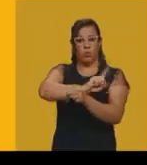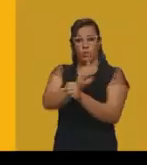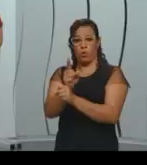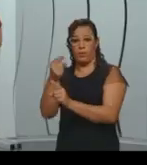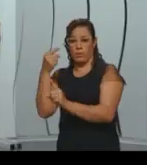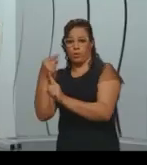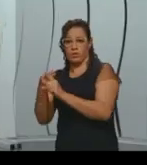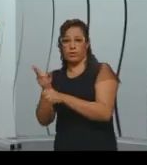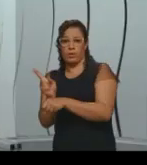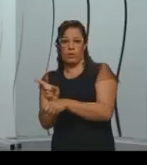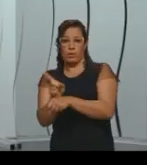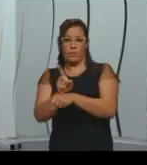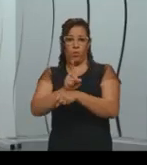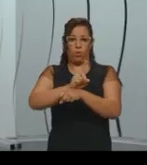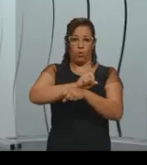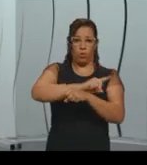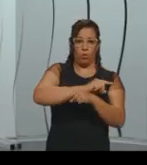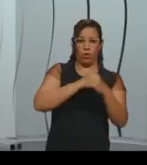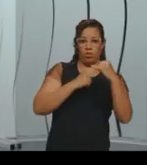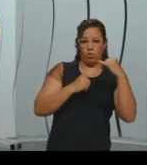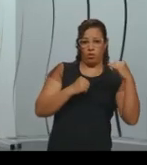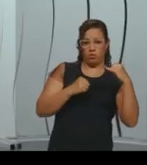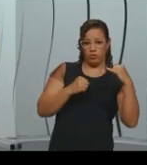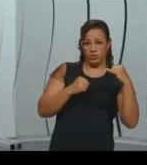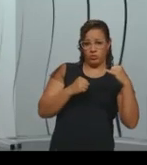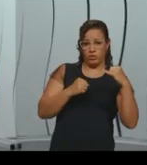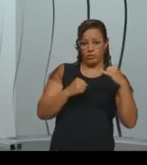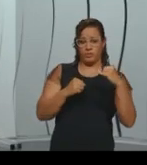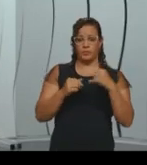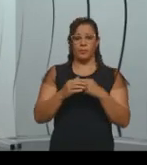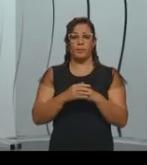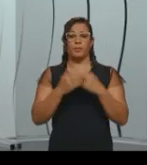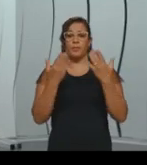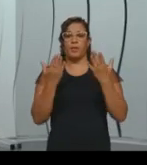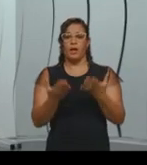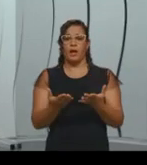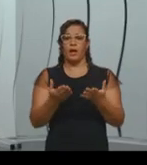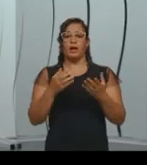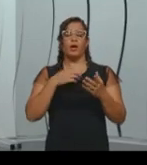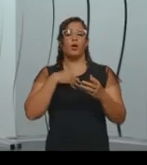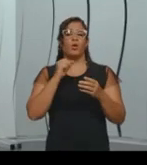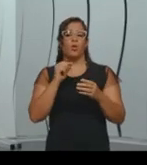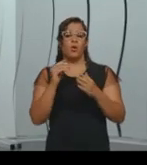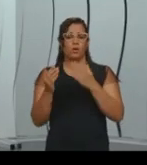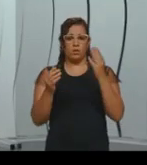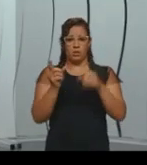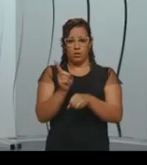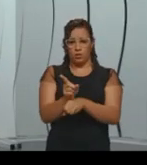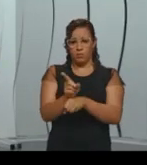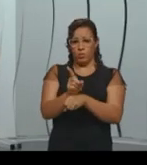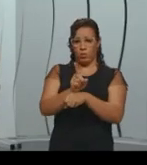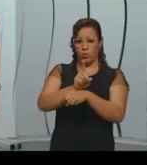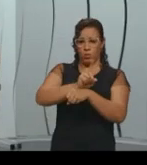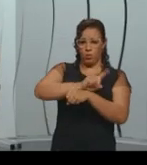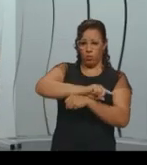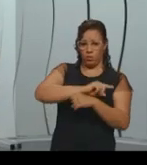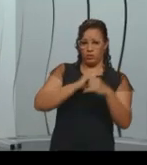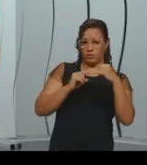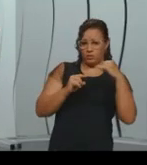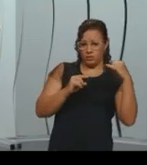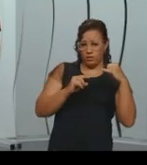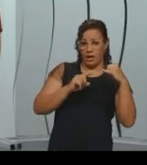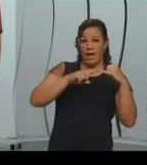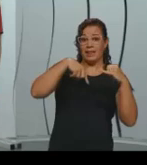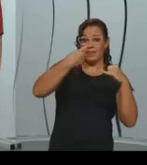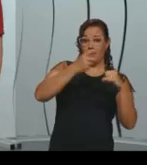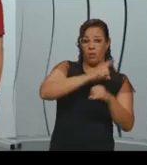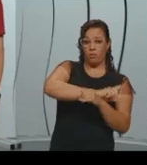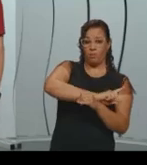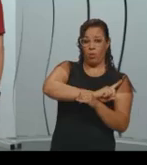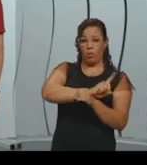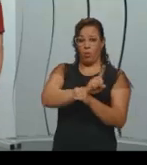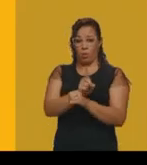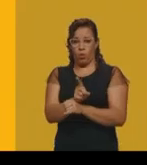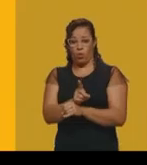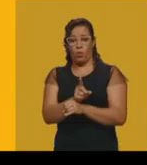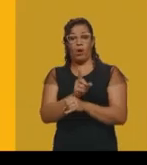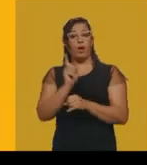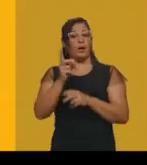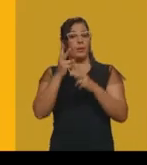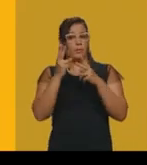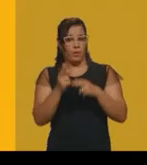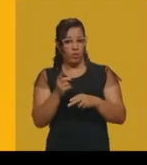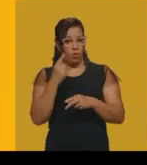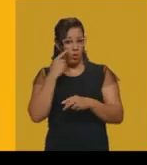percebam que eu divido o gráfico em uma parte que é movimento retardado, depois acelerado. E aqui a mesma